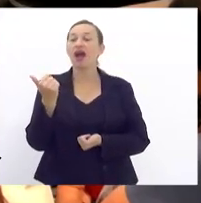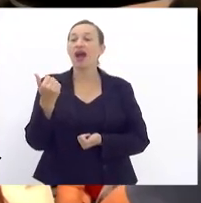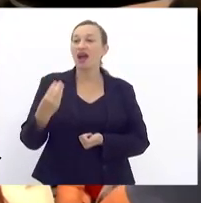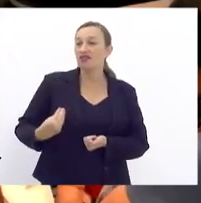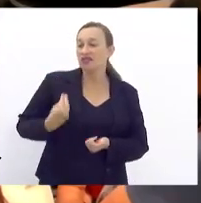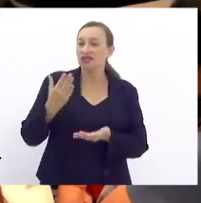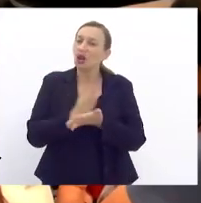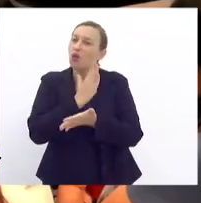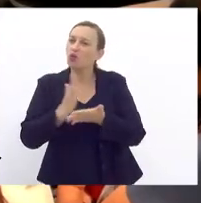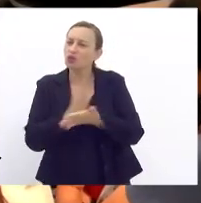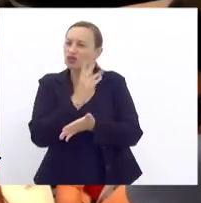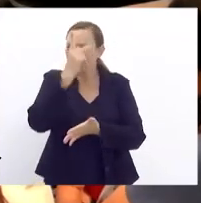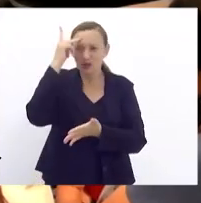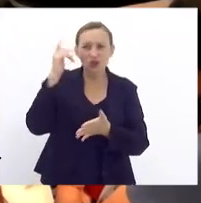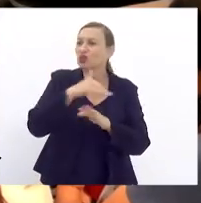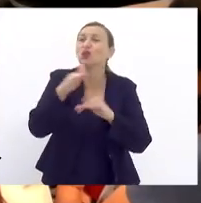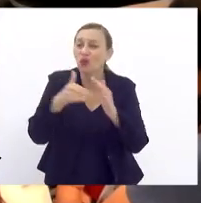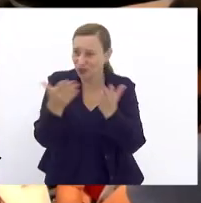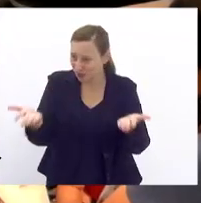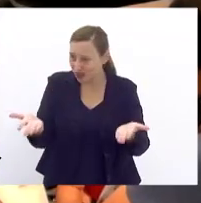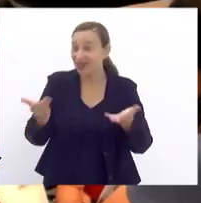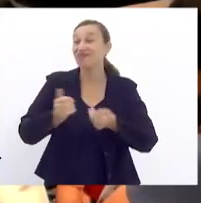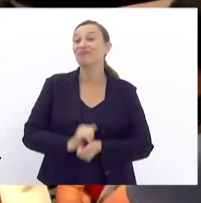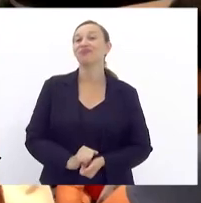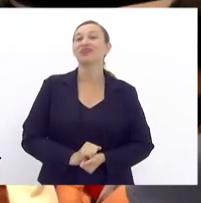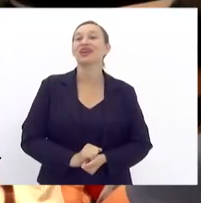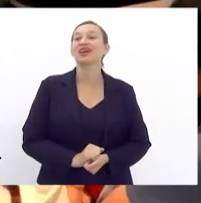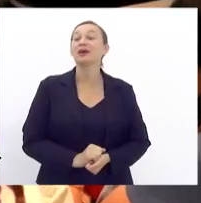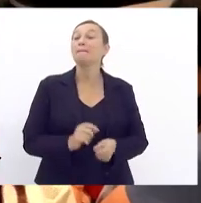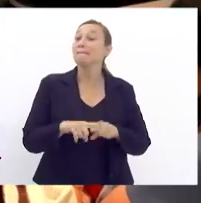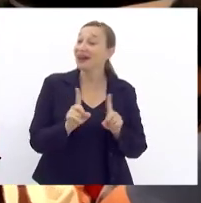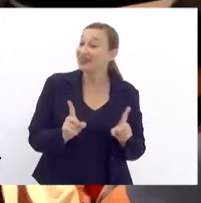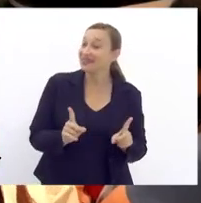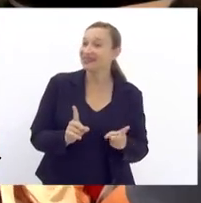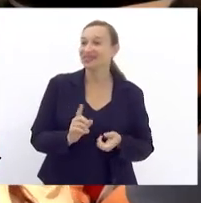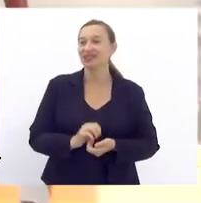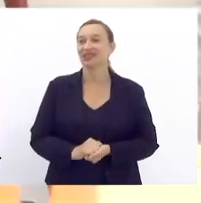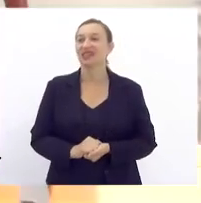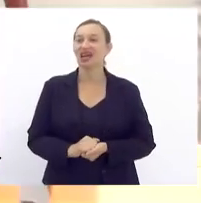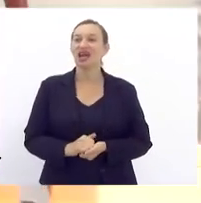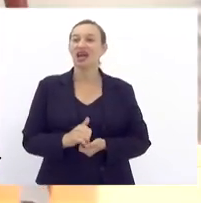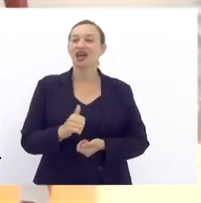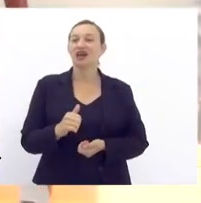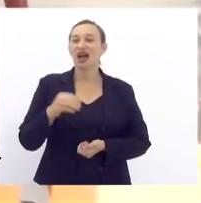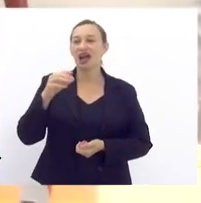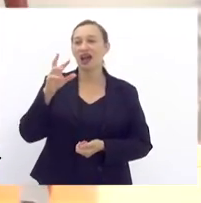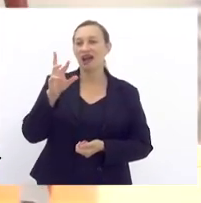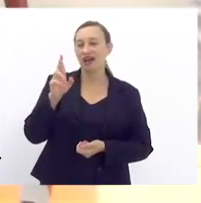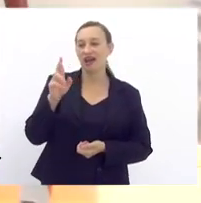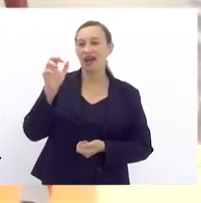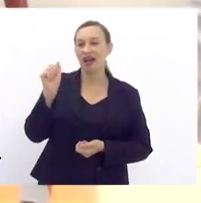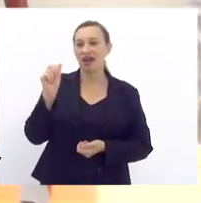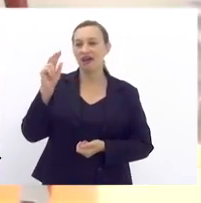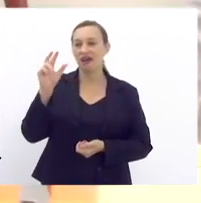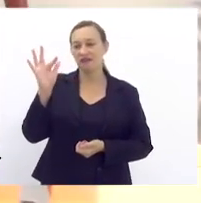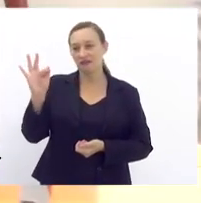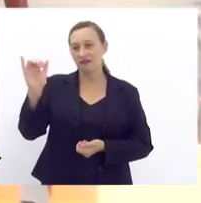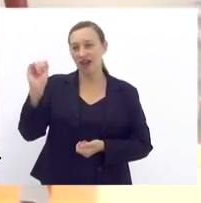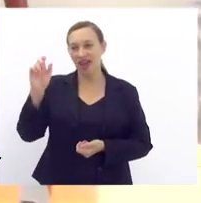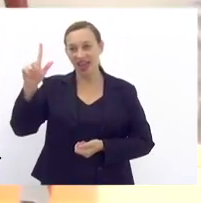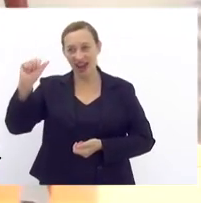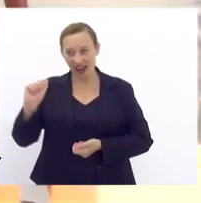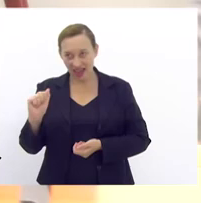pessoas de todos vocês evidentemente mas é que a senhora Rafaela Moraes de Mendonça Andrade